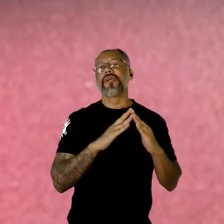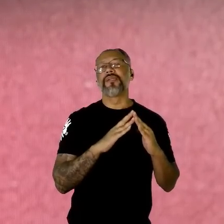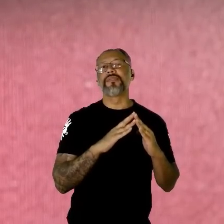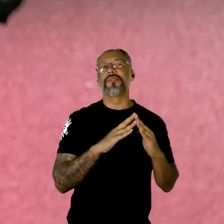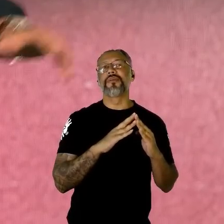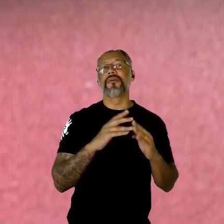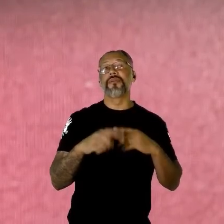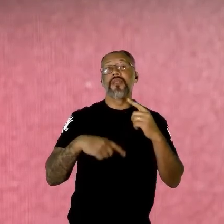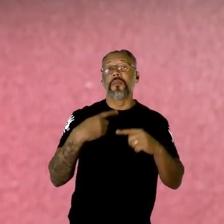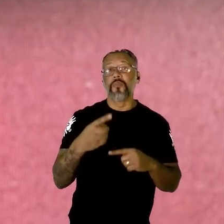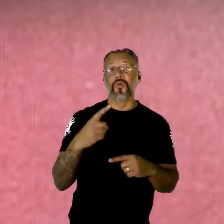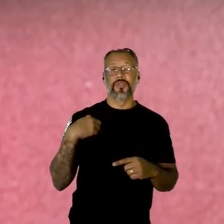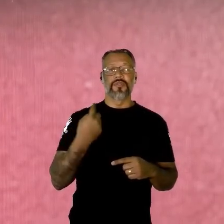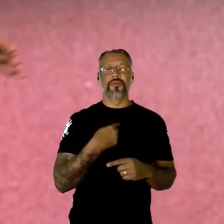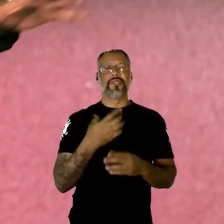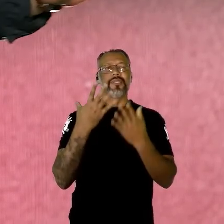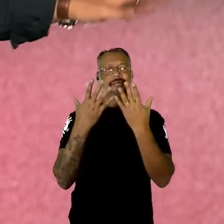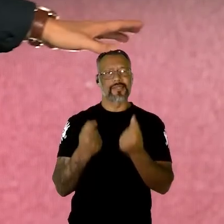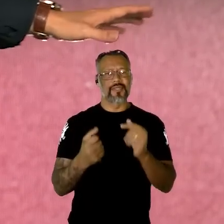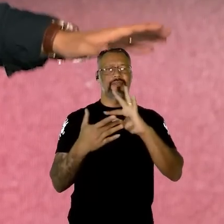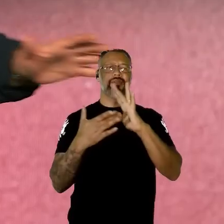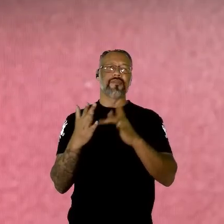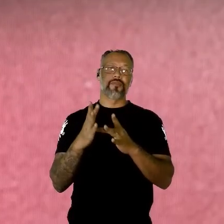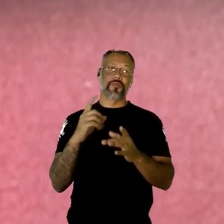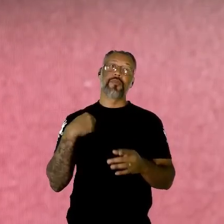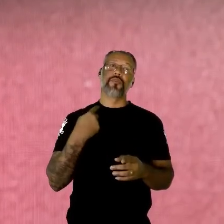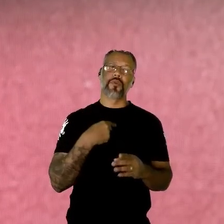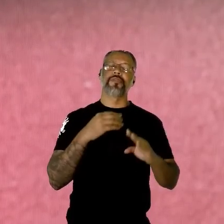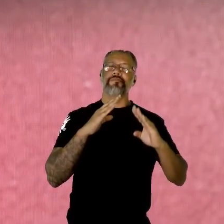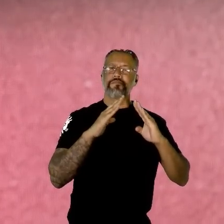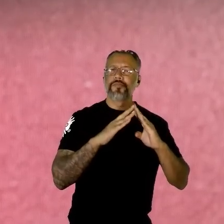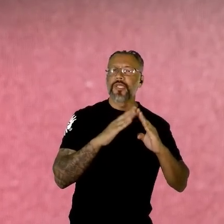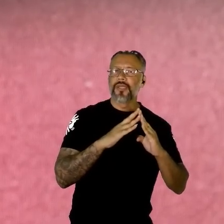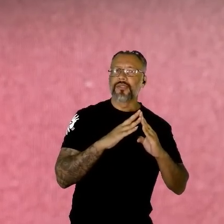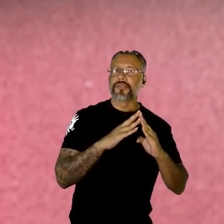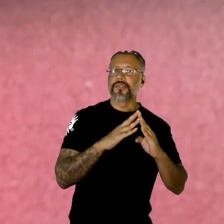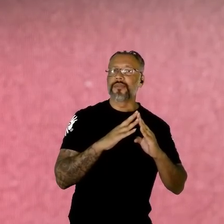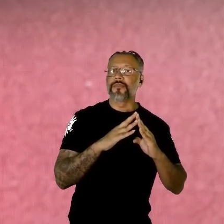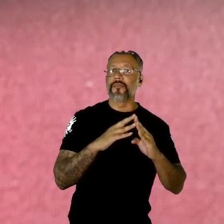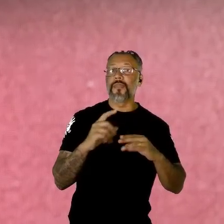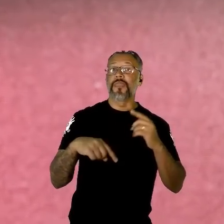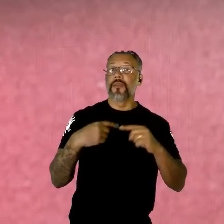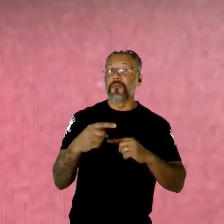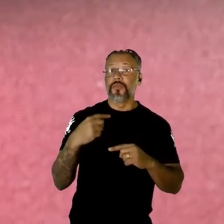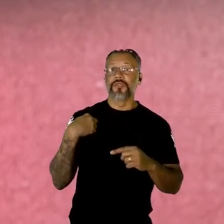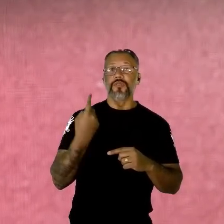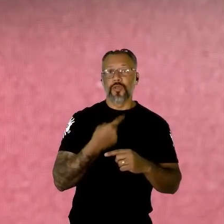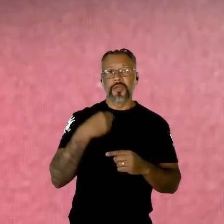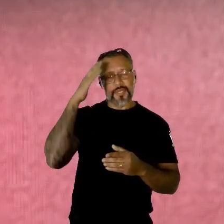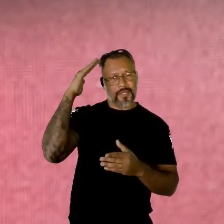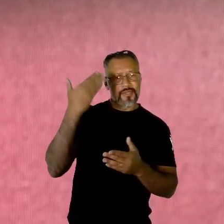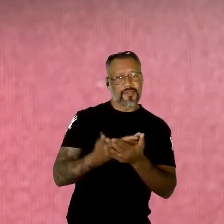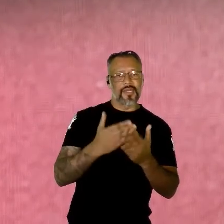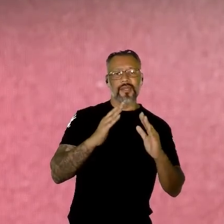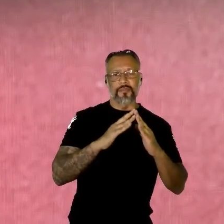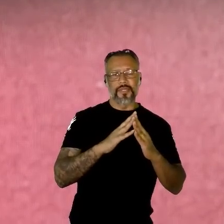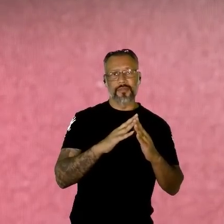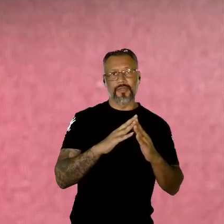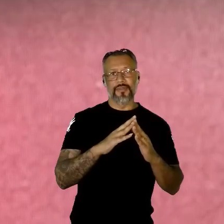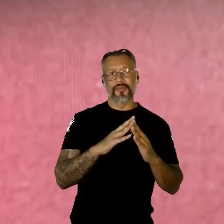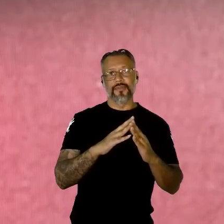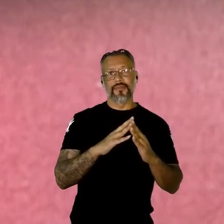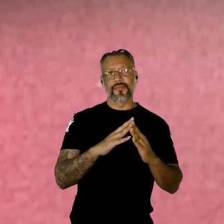que eu aceito a Jesus eu sou um templo depois que eu venho para igreja e creio na Bíblia Eu sou um templo E aí muitos param isso muitos